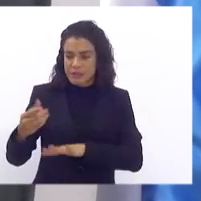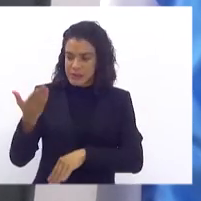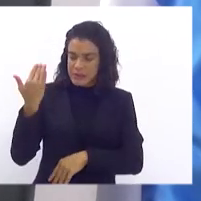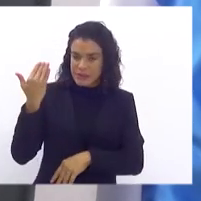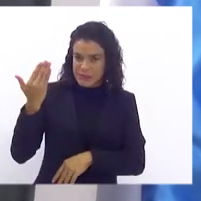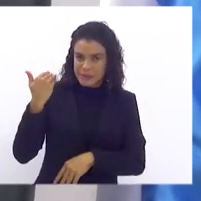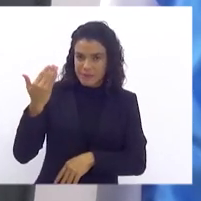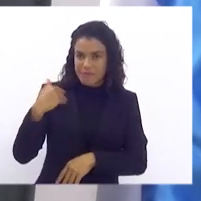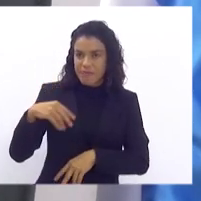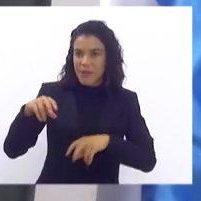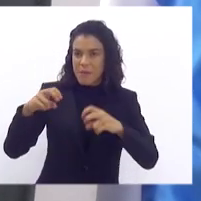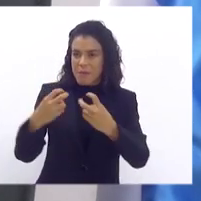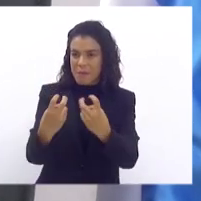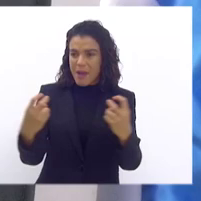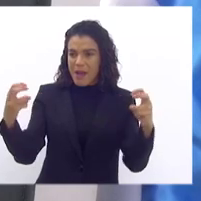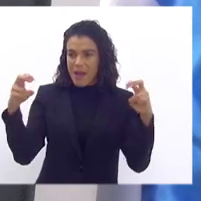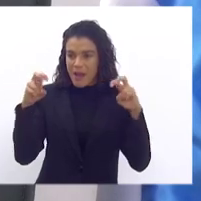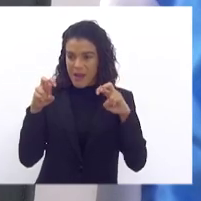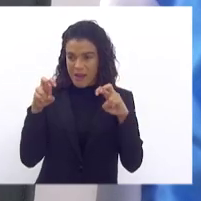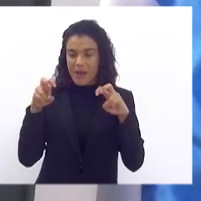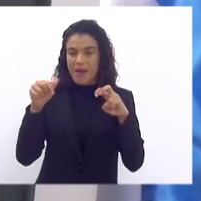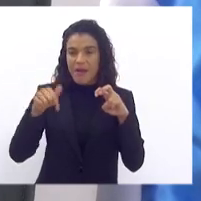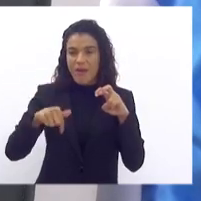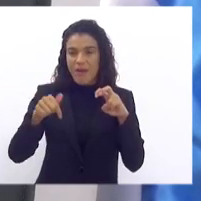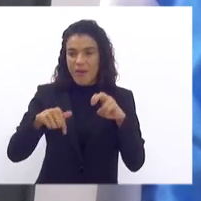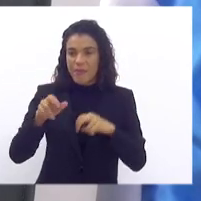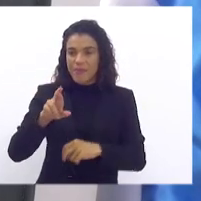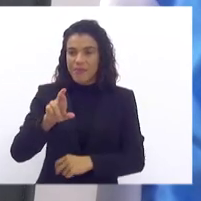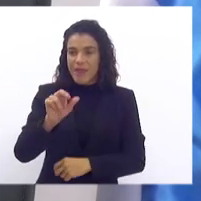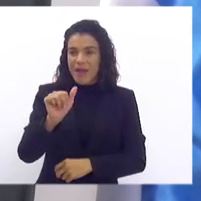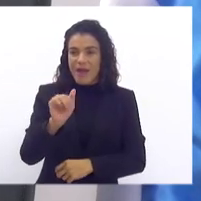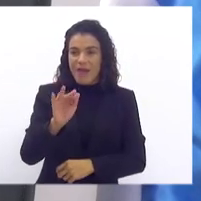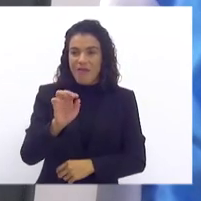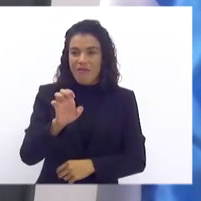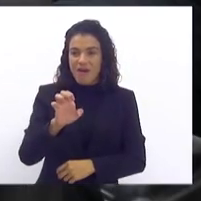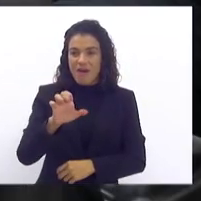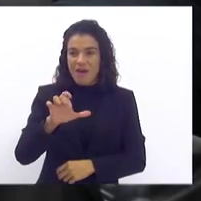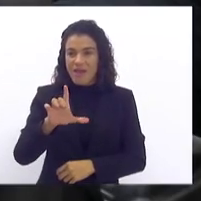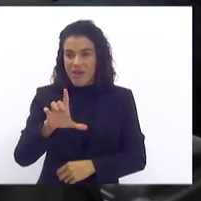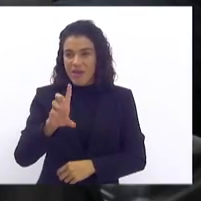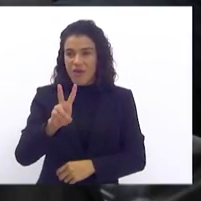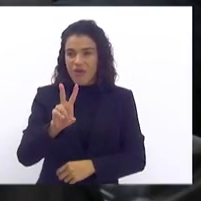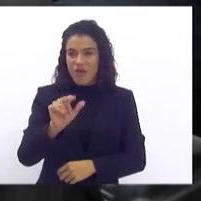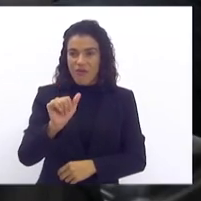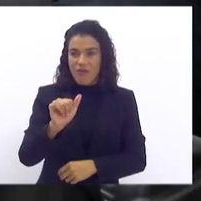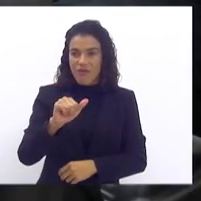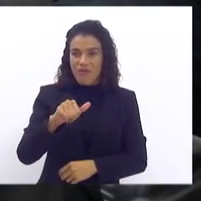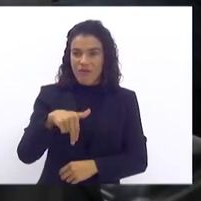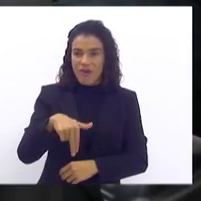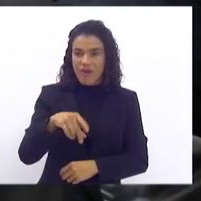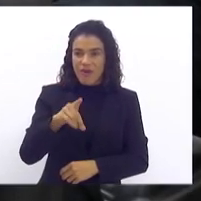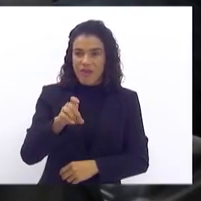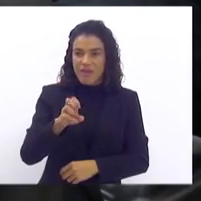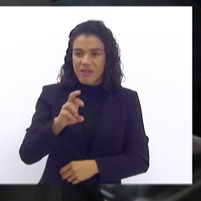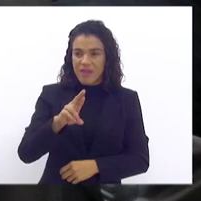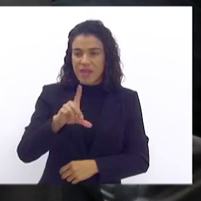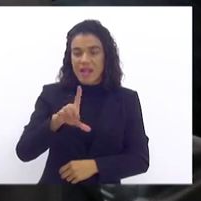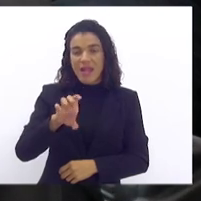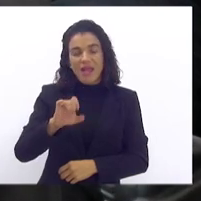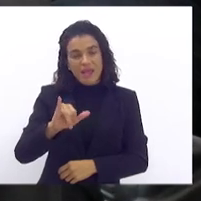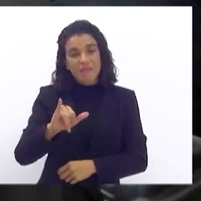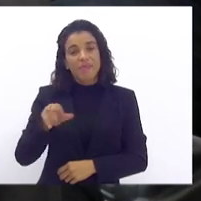da oitiva aqui, do Rafael Vanderlei, que é, né, um dos jovens